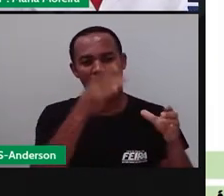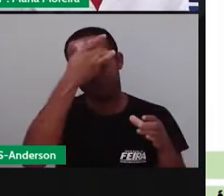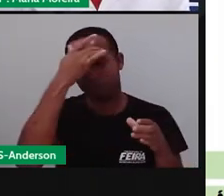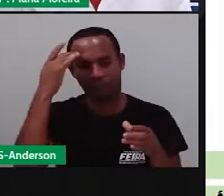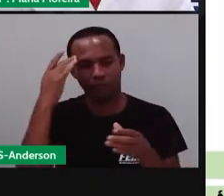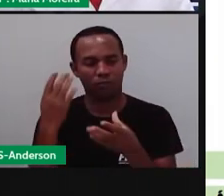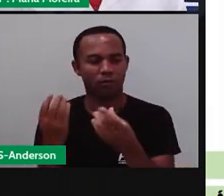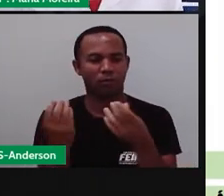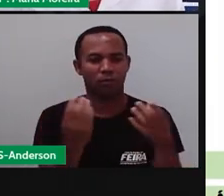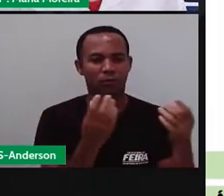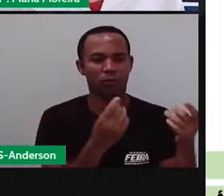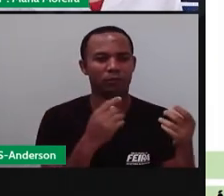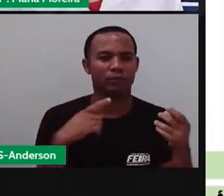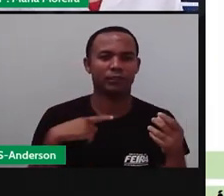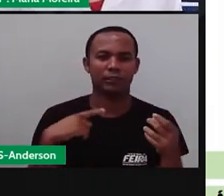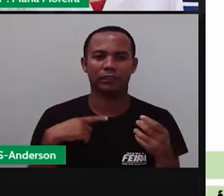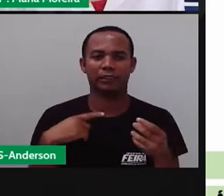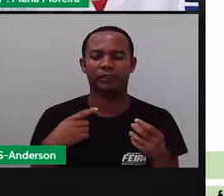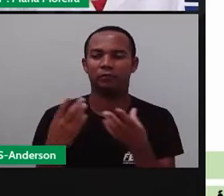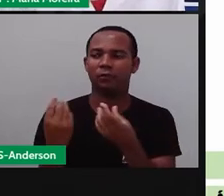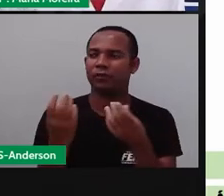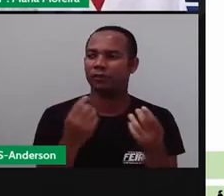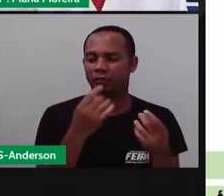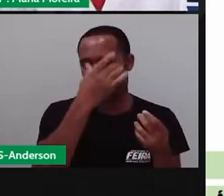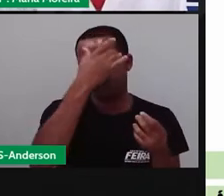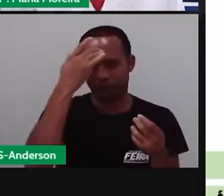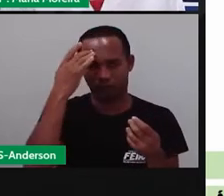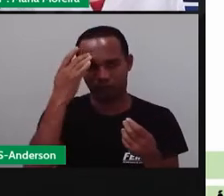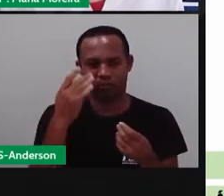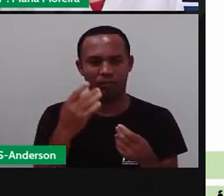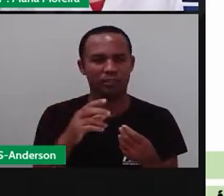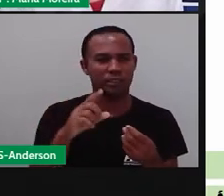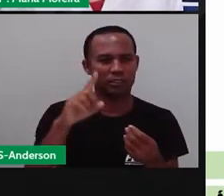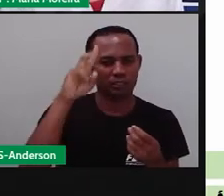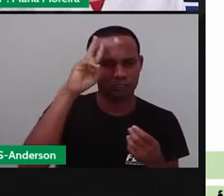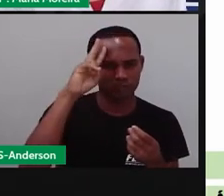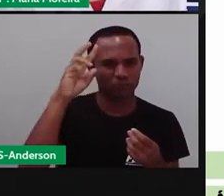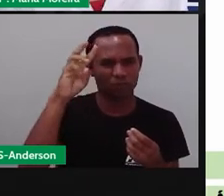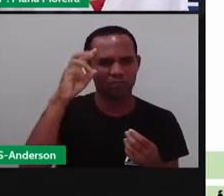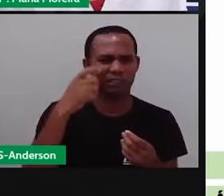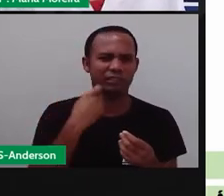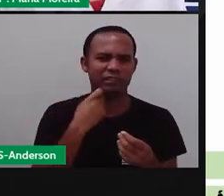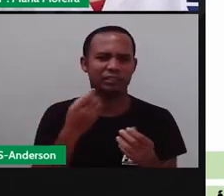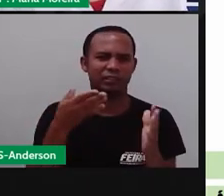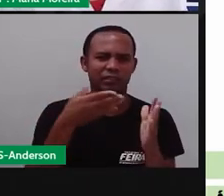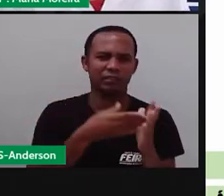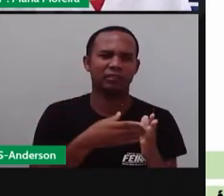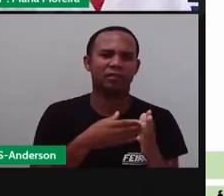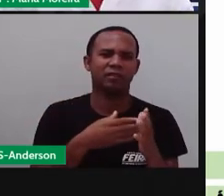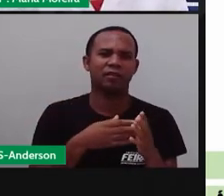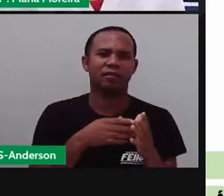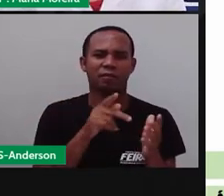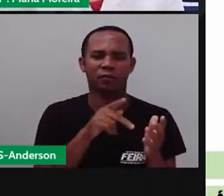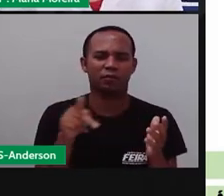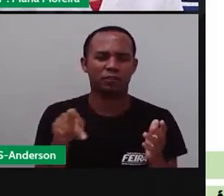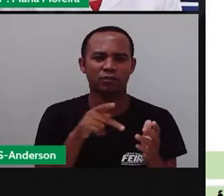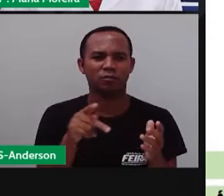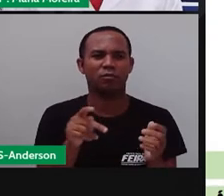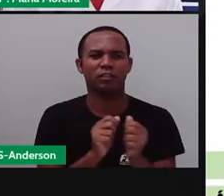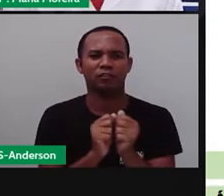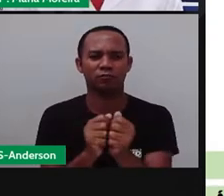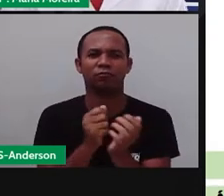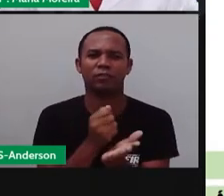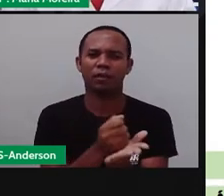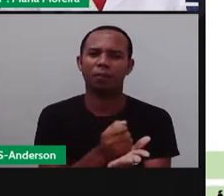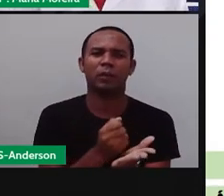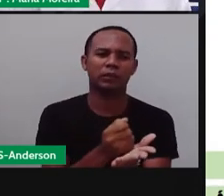Pro Maria e Anderson, que aparecem aqui todos os dias, né? De segunda a sexta para vocês, tem Provânia, que trabalha incessantemente para arrumar as